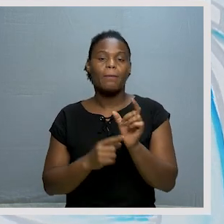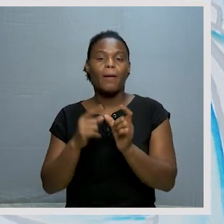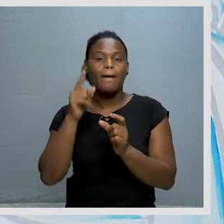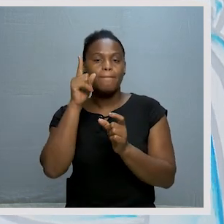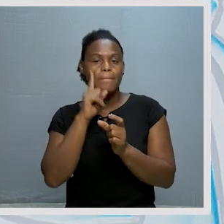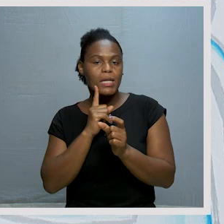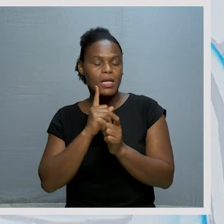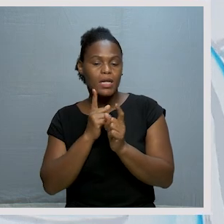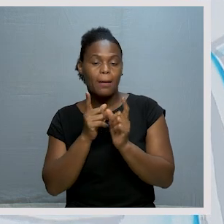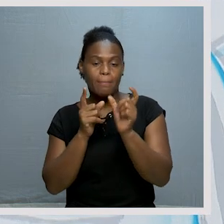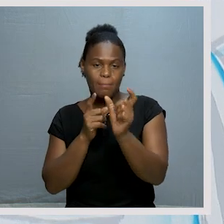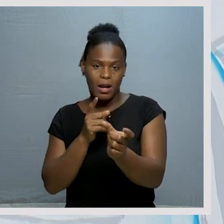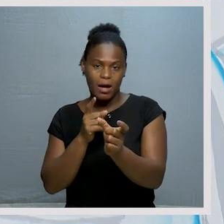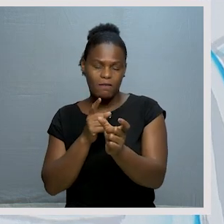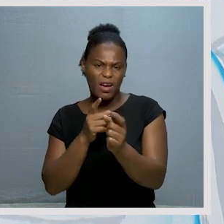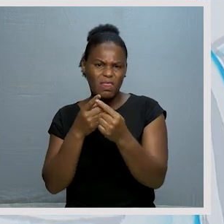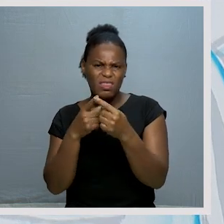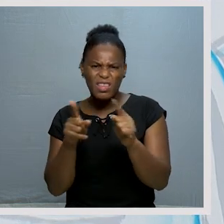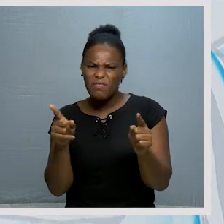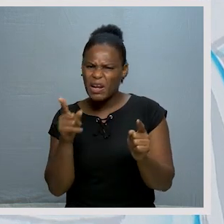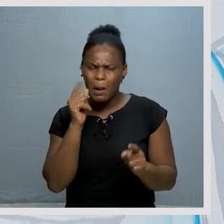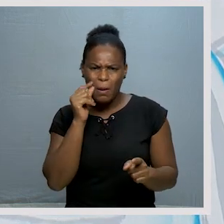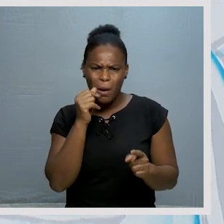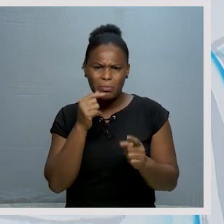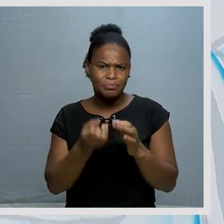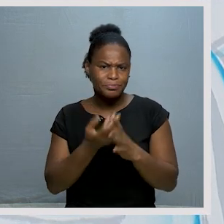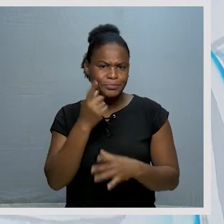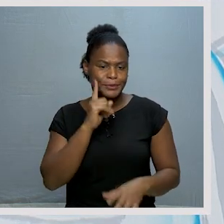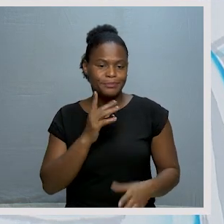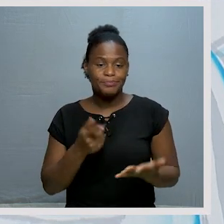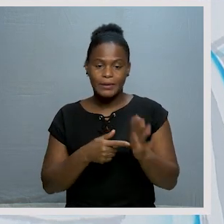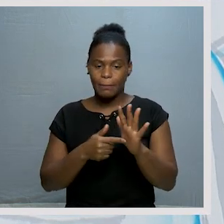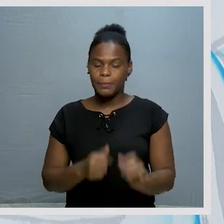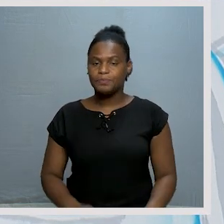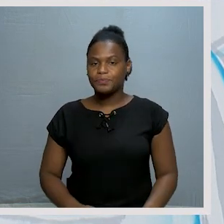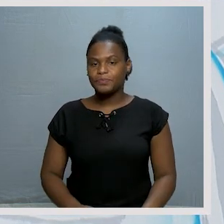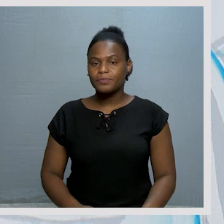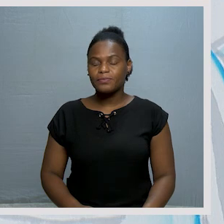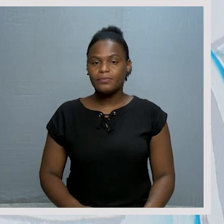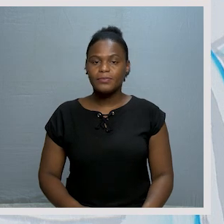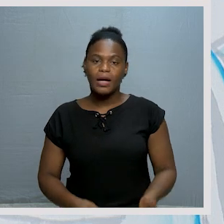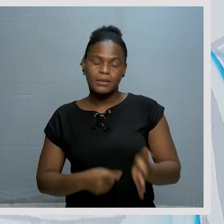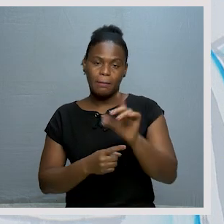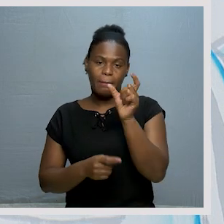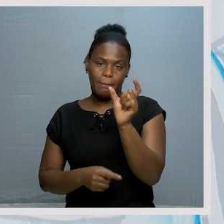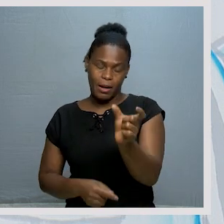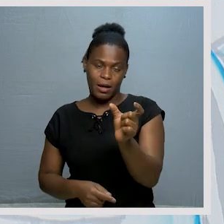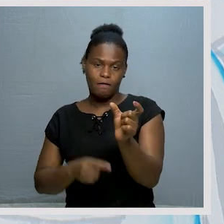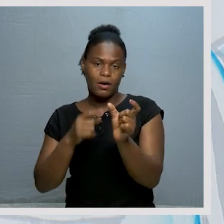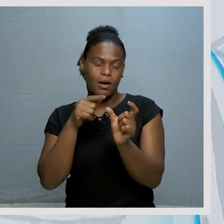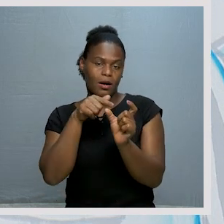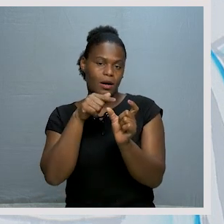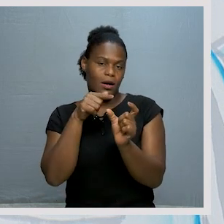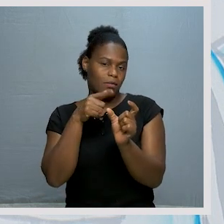formação do feminino com uma palavra diferente da do masculino. Ou seja, temos uma palavra que